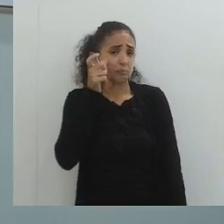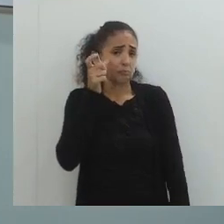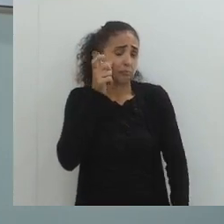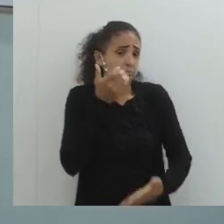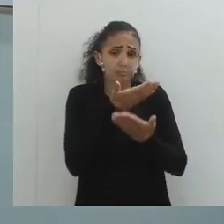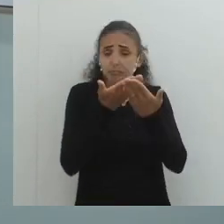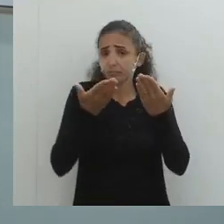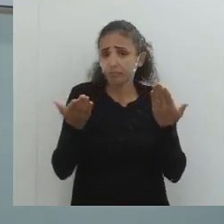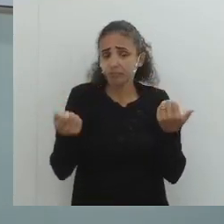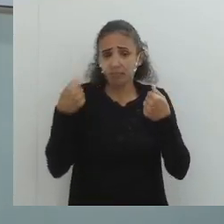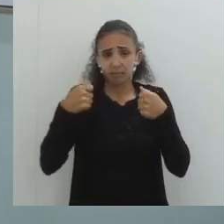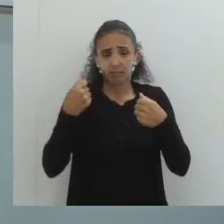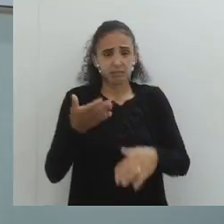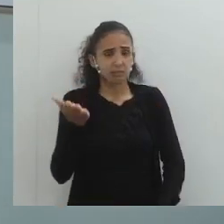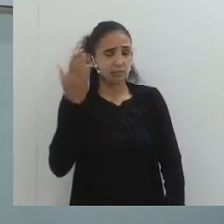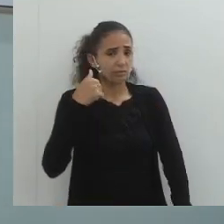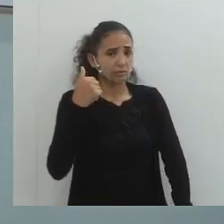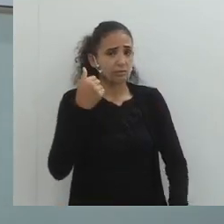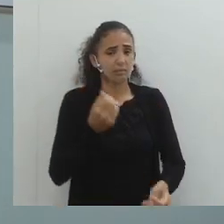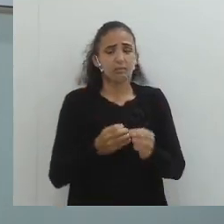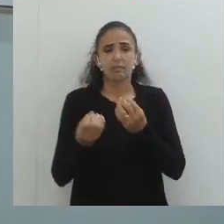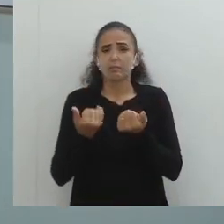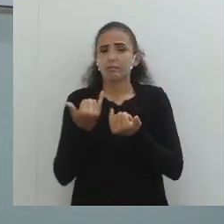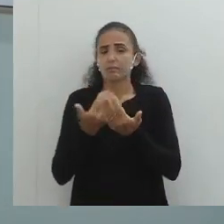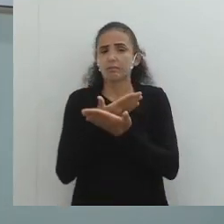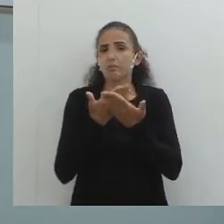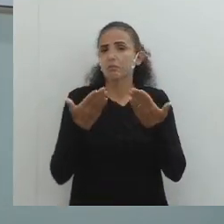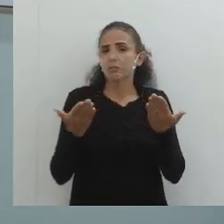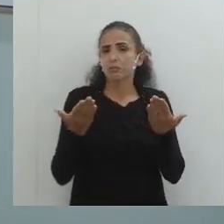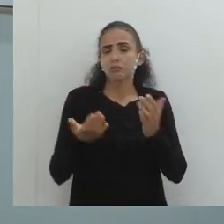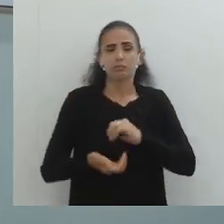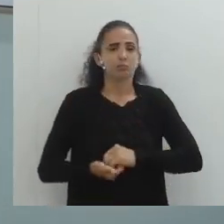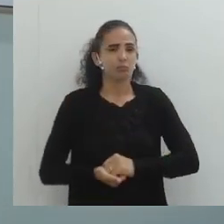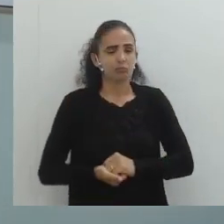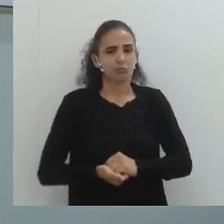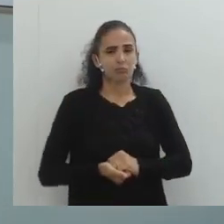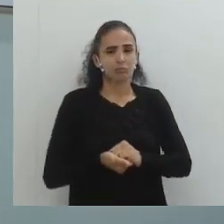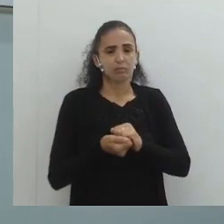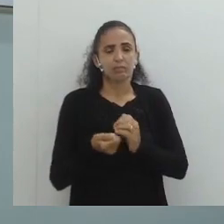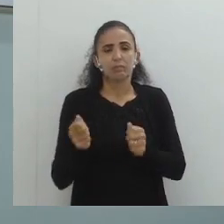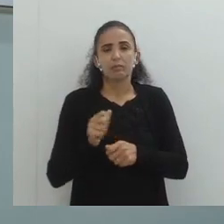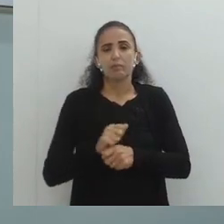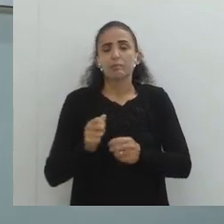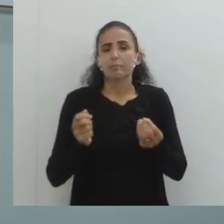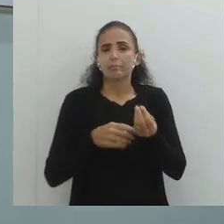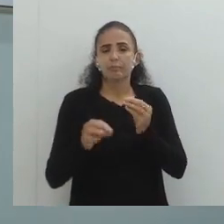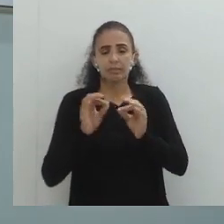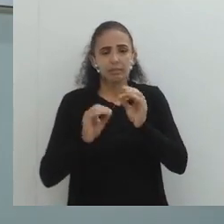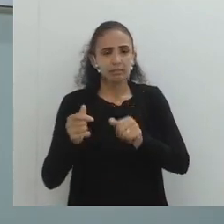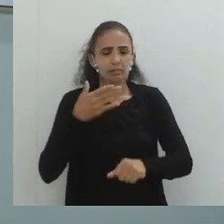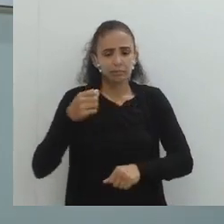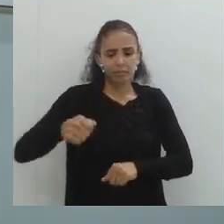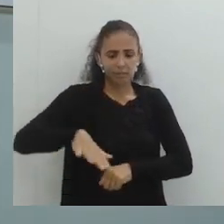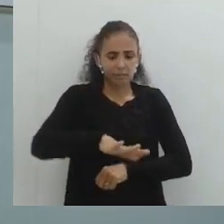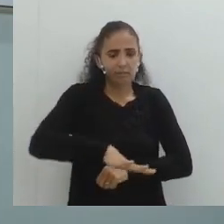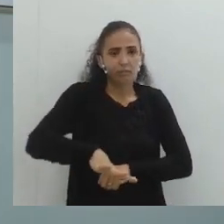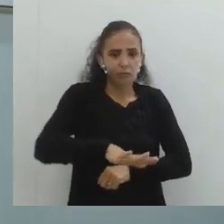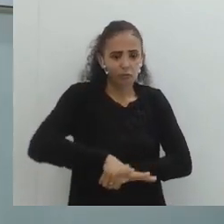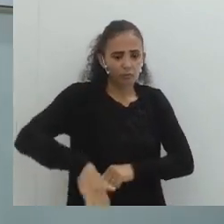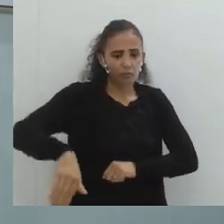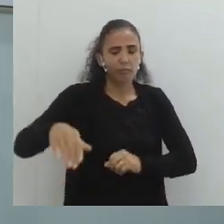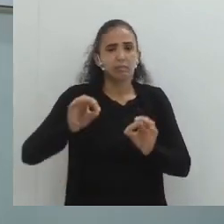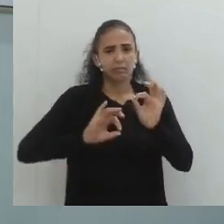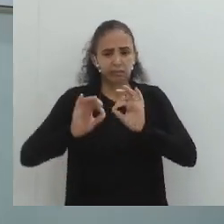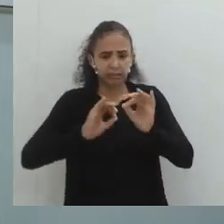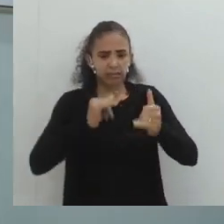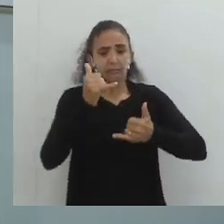porque vamos lá para o jogo de rua. Vamos jogar barrinha, melhor de 3, melhor de 2, fez os gols,